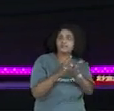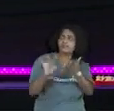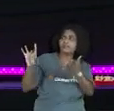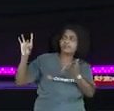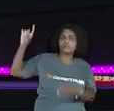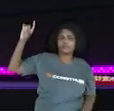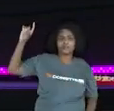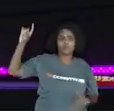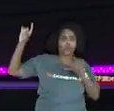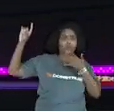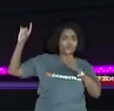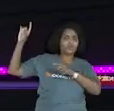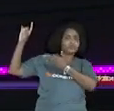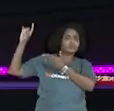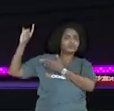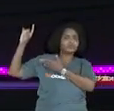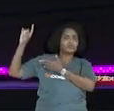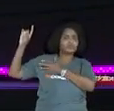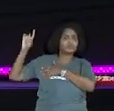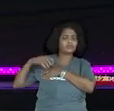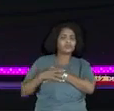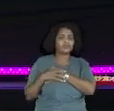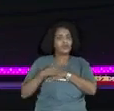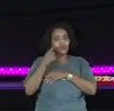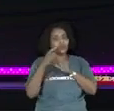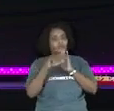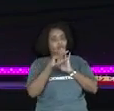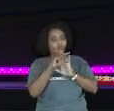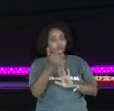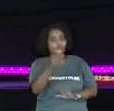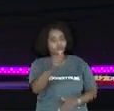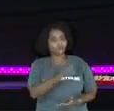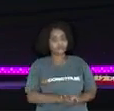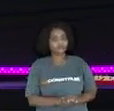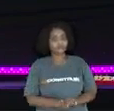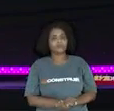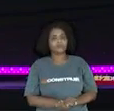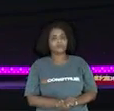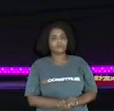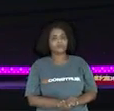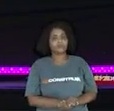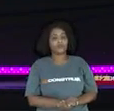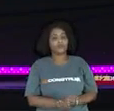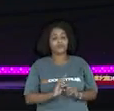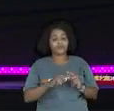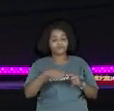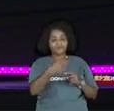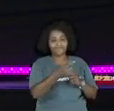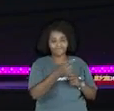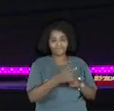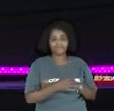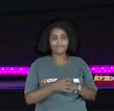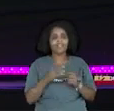ignoraram quem era Deus e agora olha Versículo 11 os olhos resultados